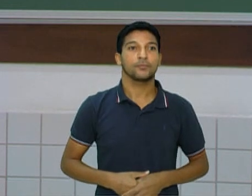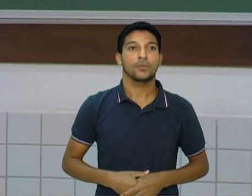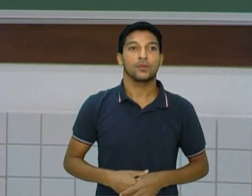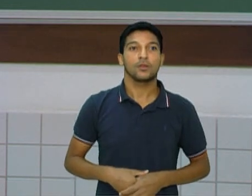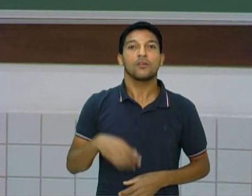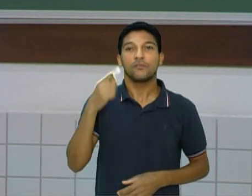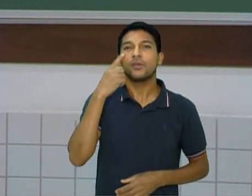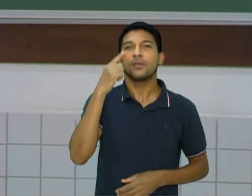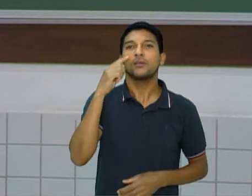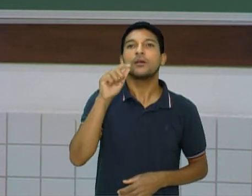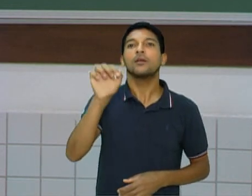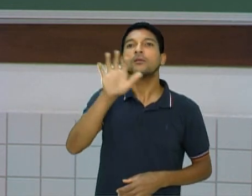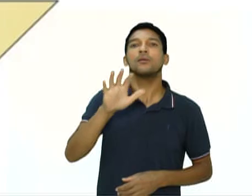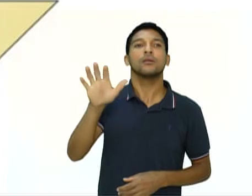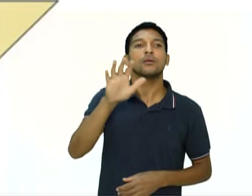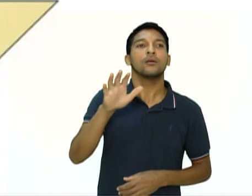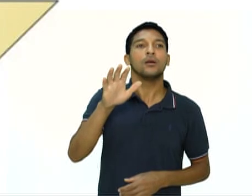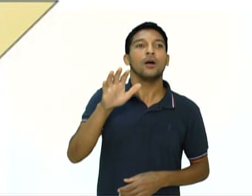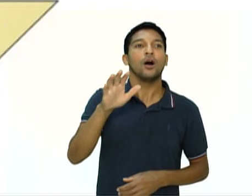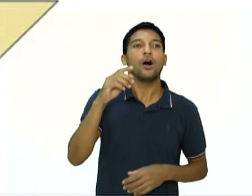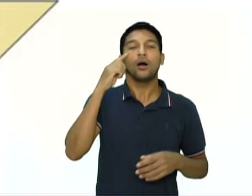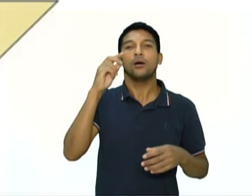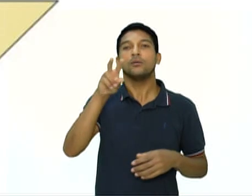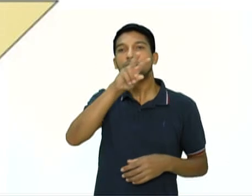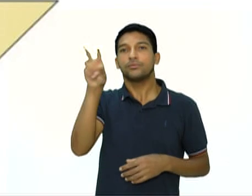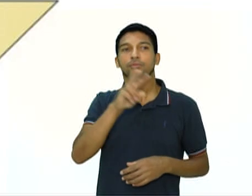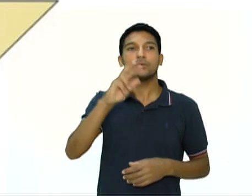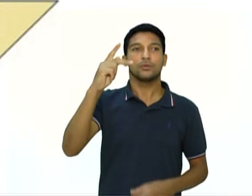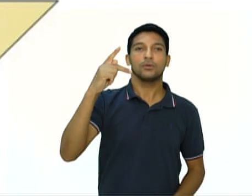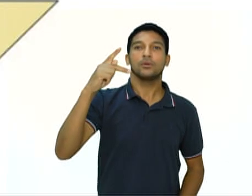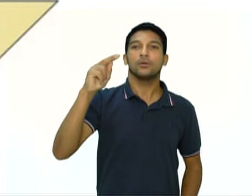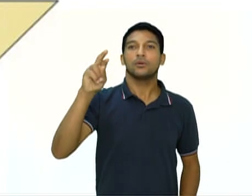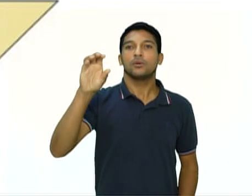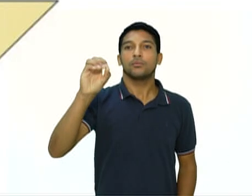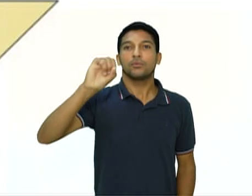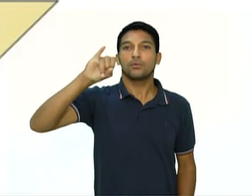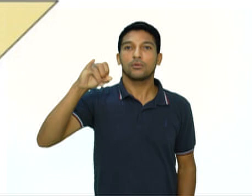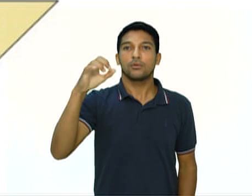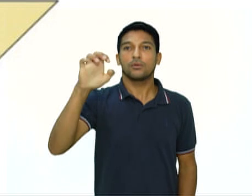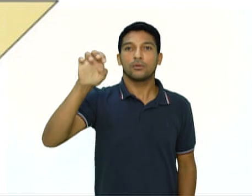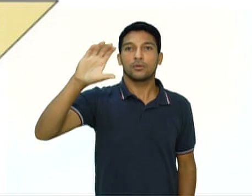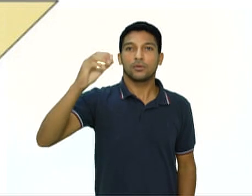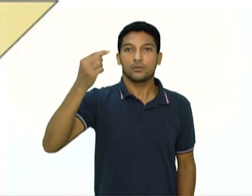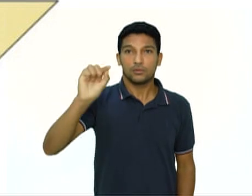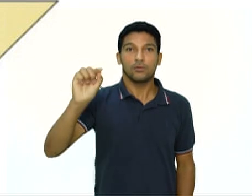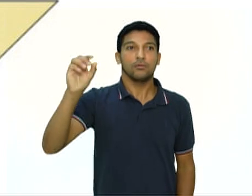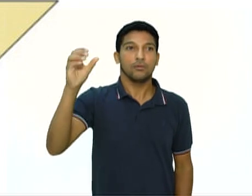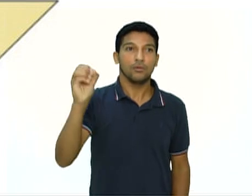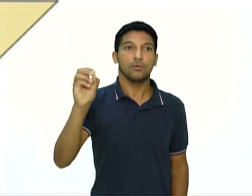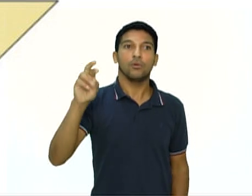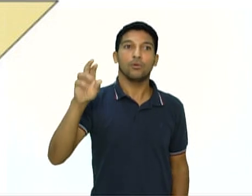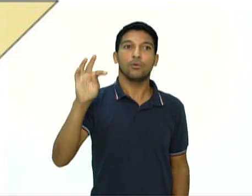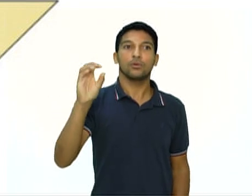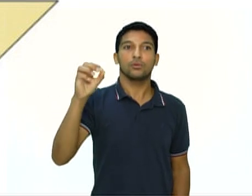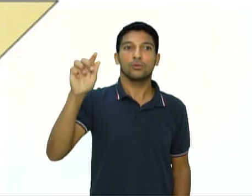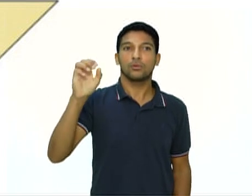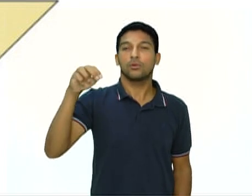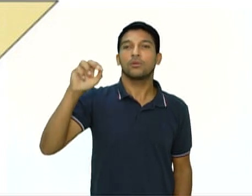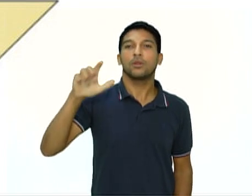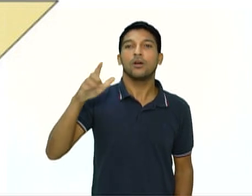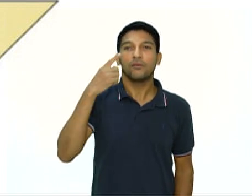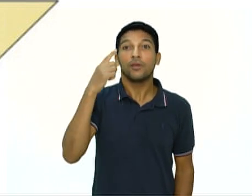nesse slide. Tá lá assim, né, projeções e vistas ortogonais. O que é a projeção ortogonal? Vamos tentar entender bem o que é a projeção. É uma